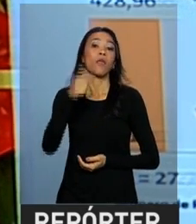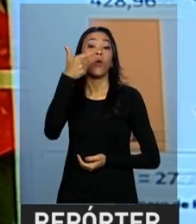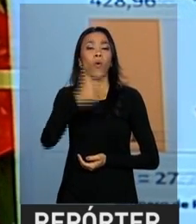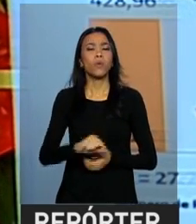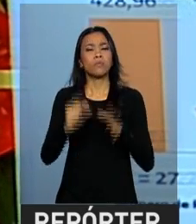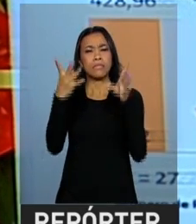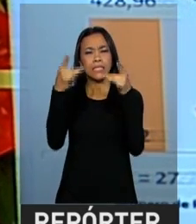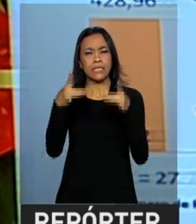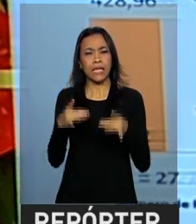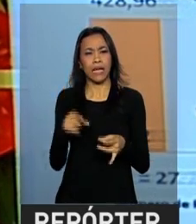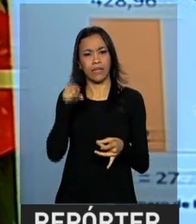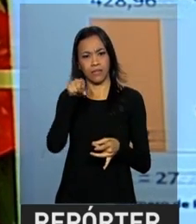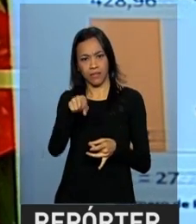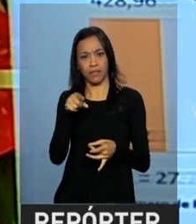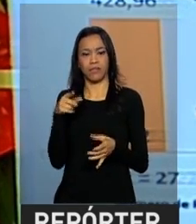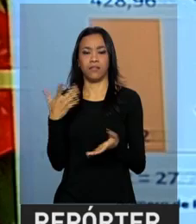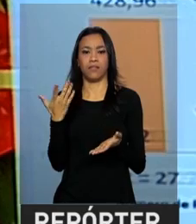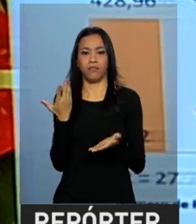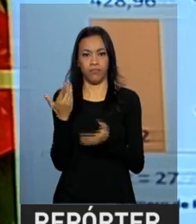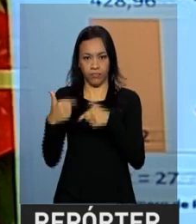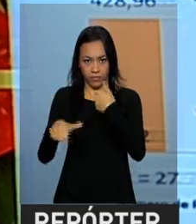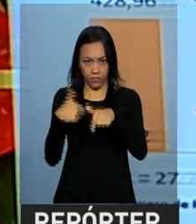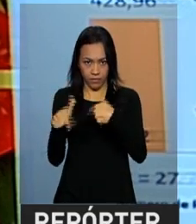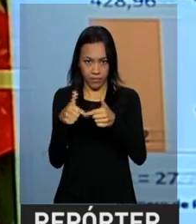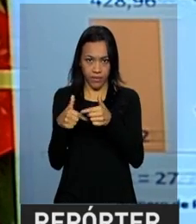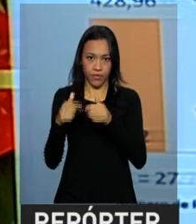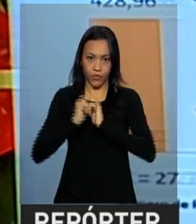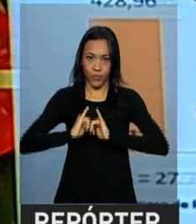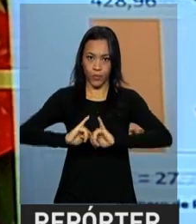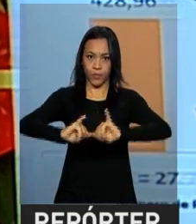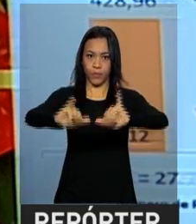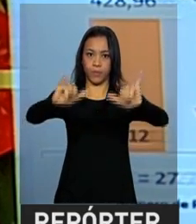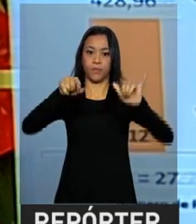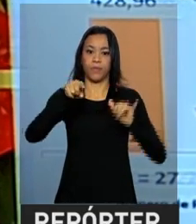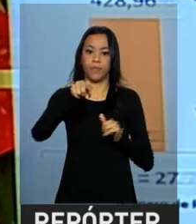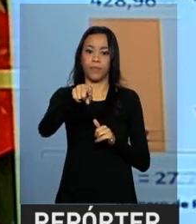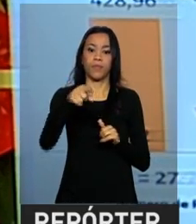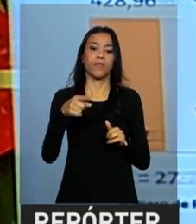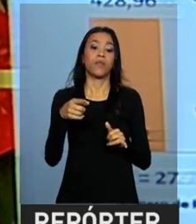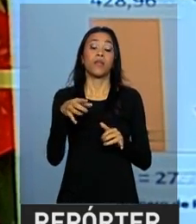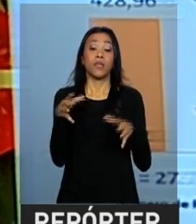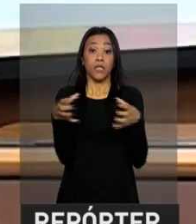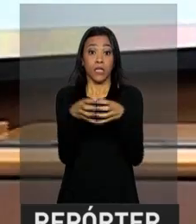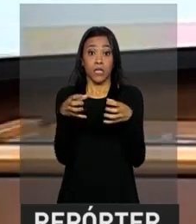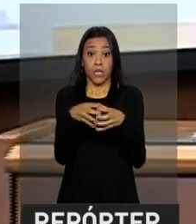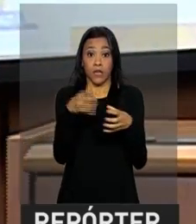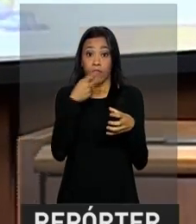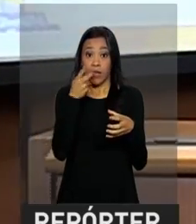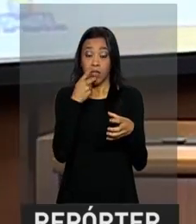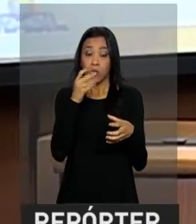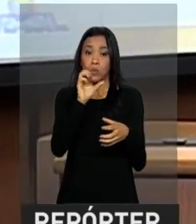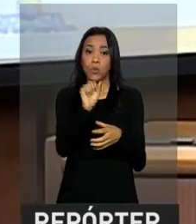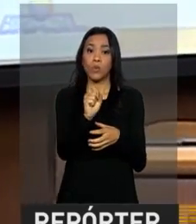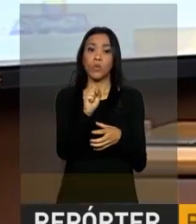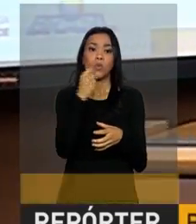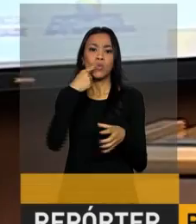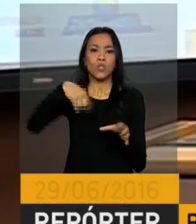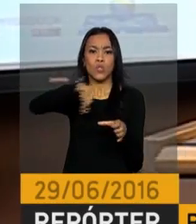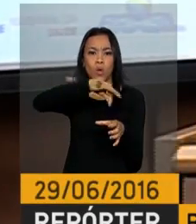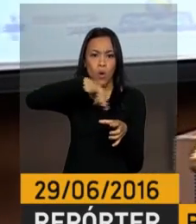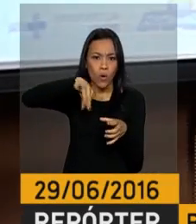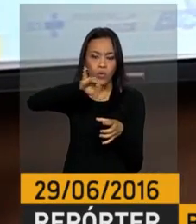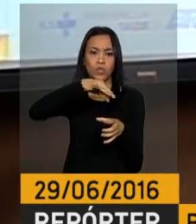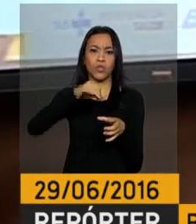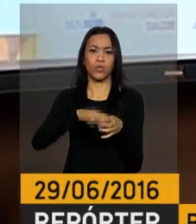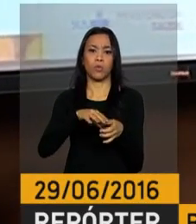detalhes dessa etapa eh aqui com dados é concentração média de sódio eh de microgramas de sódio